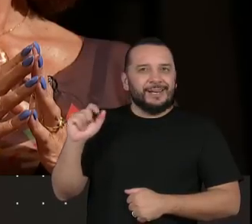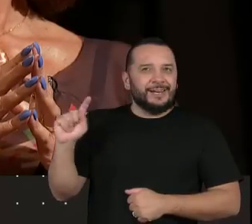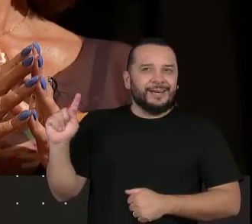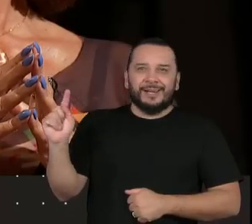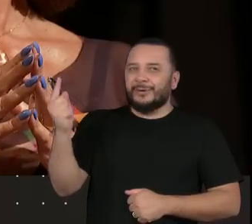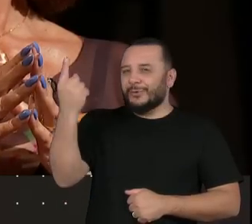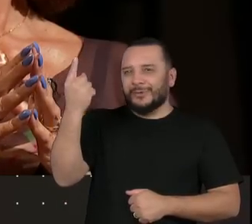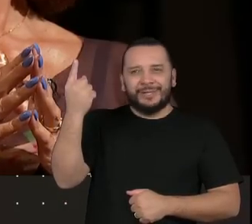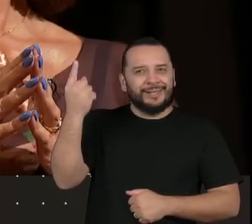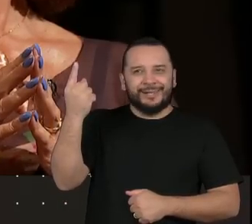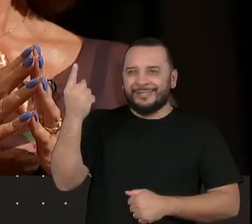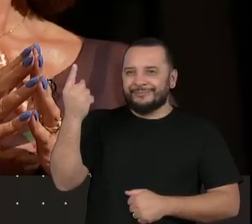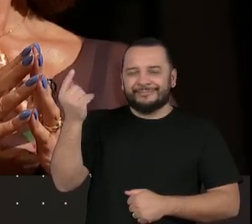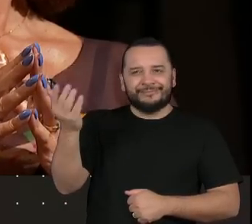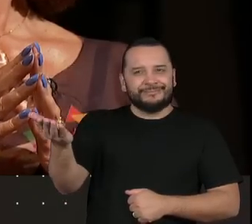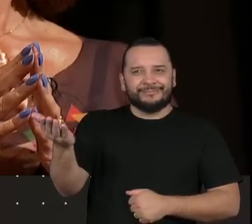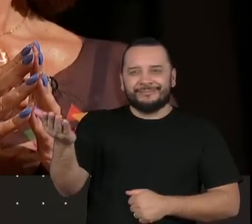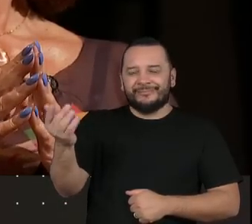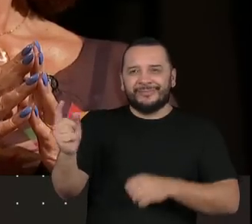peculiar, porque a Itala é